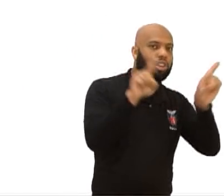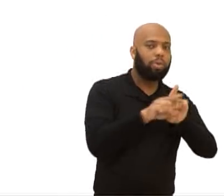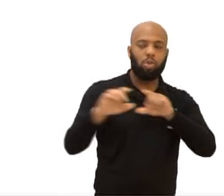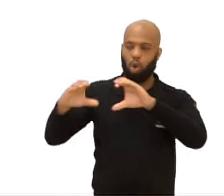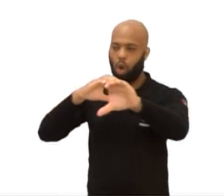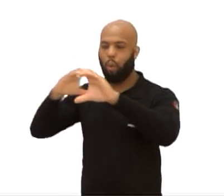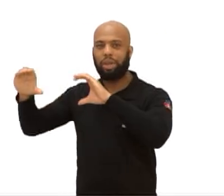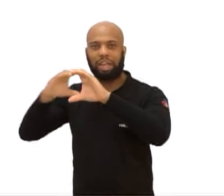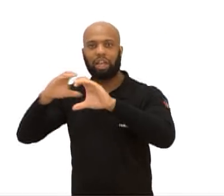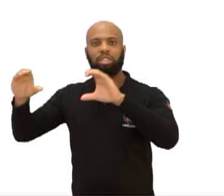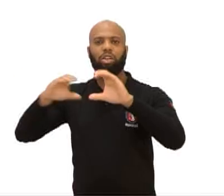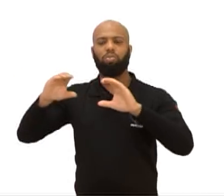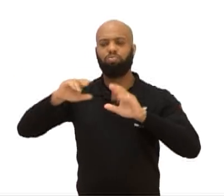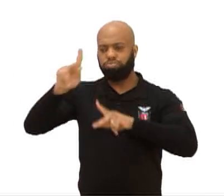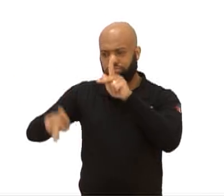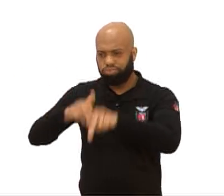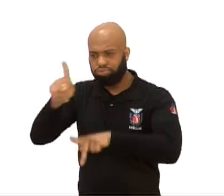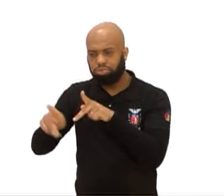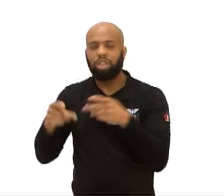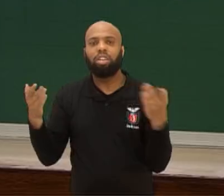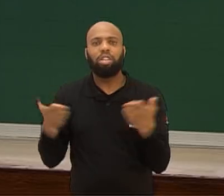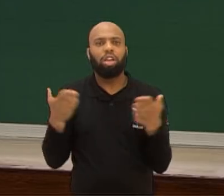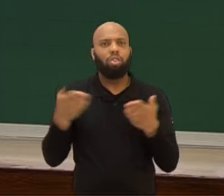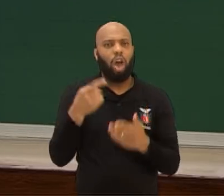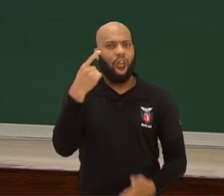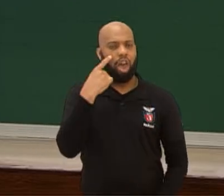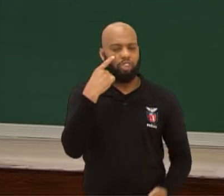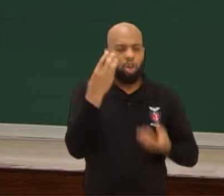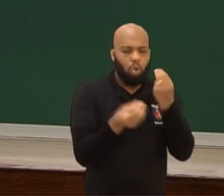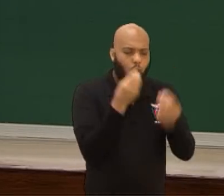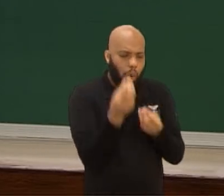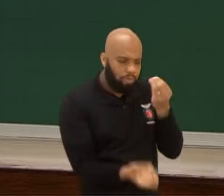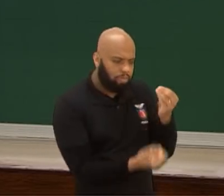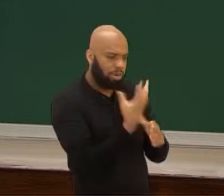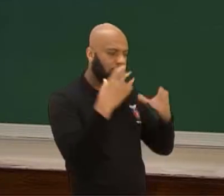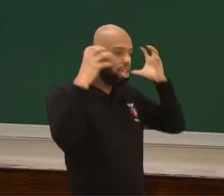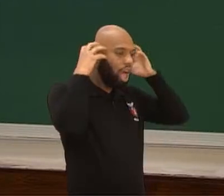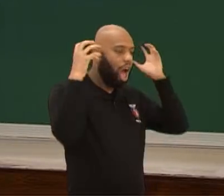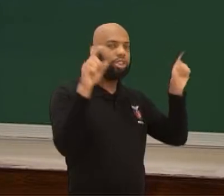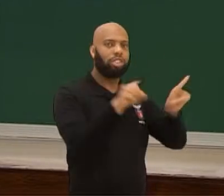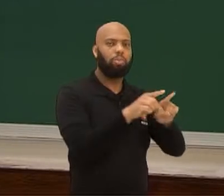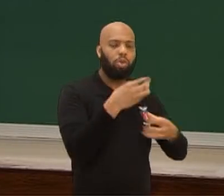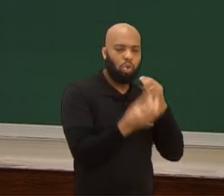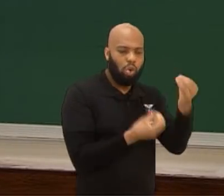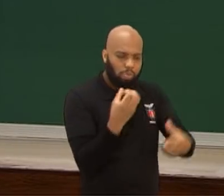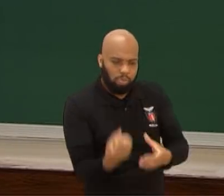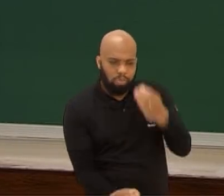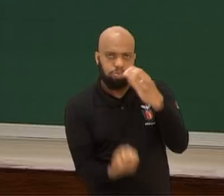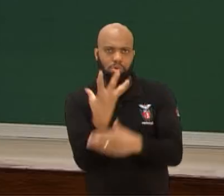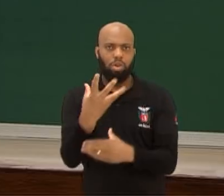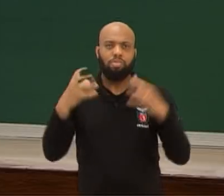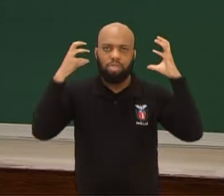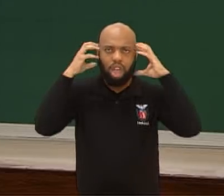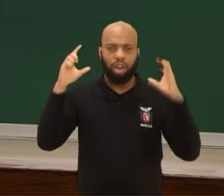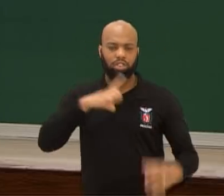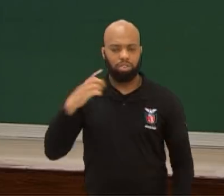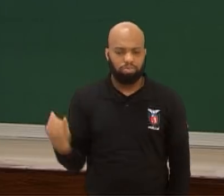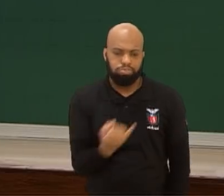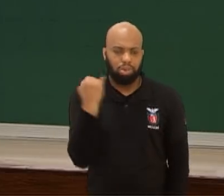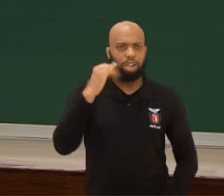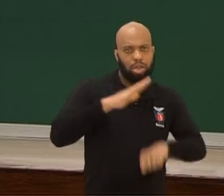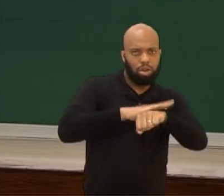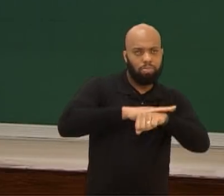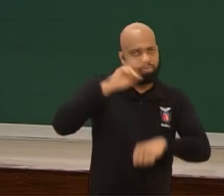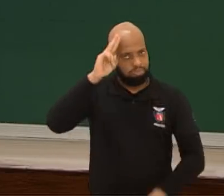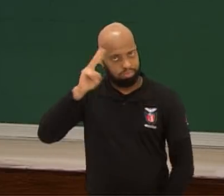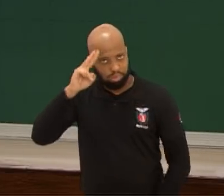conteúdo, nós vamos falar um pouco sobre a invenção do rádio, sobre a presença do rádio em importantes momentos